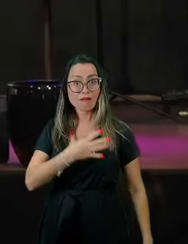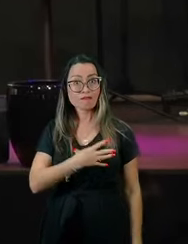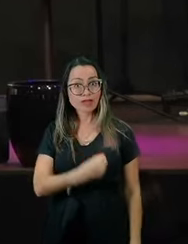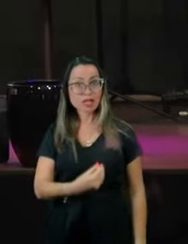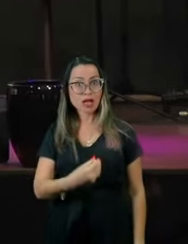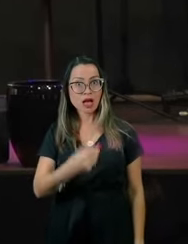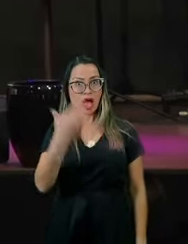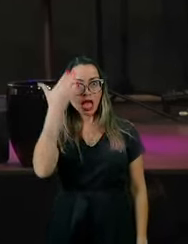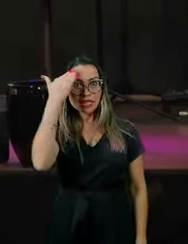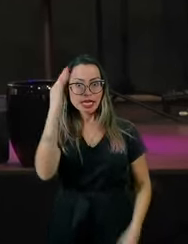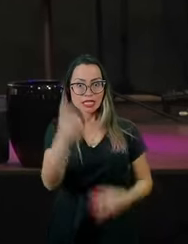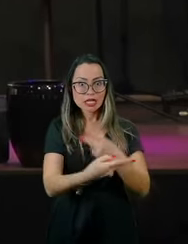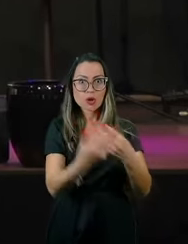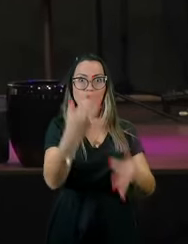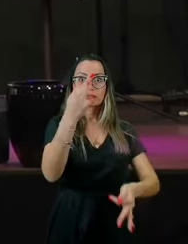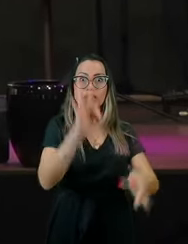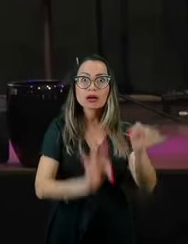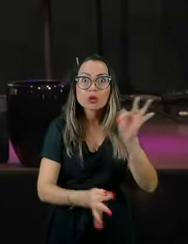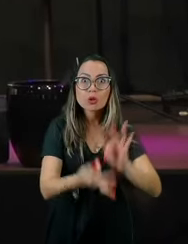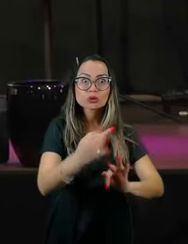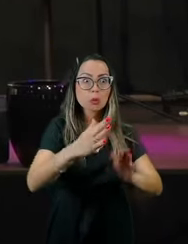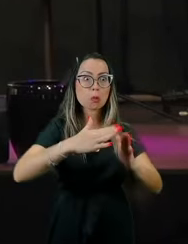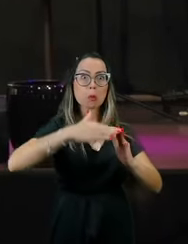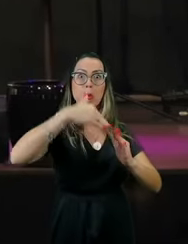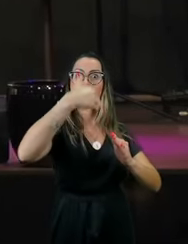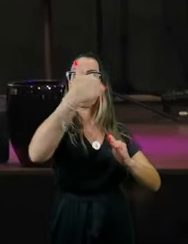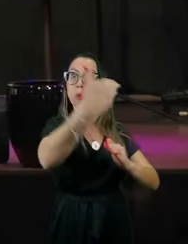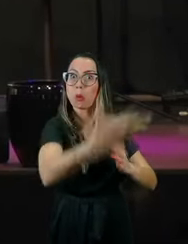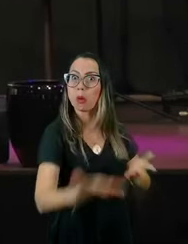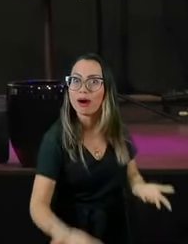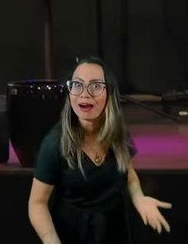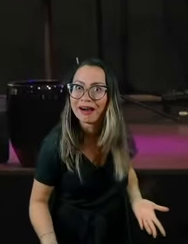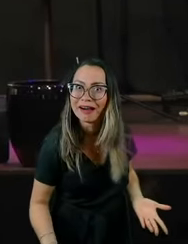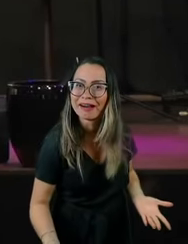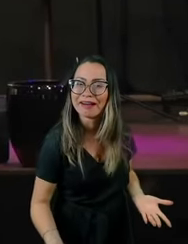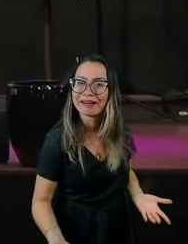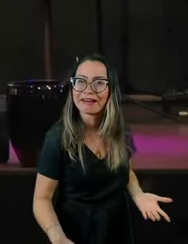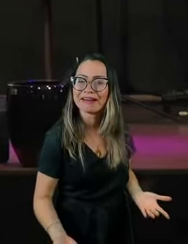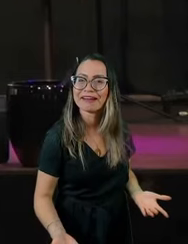frente. Outro dia eu ri dela, ensinei um negócio para ela. Falei, tá vendo?